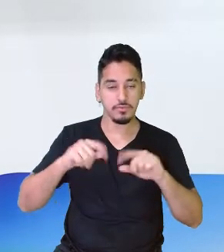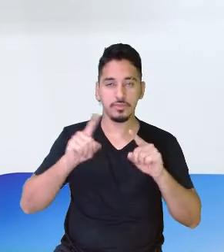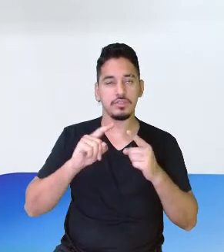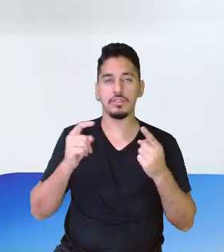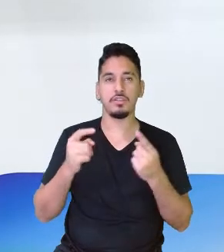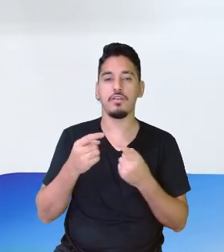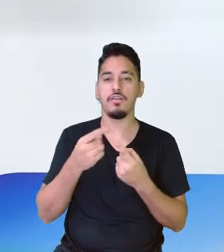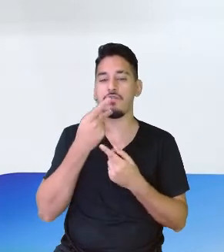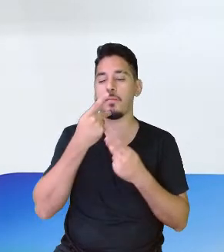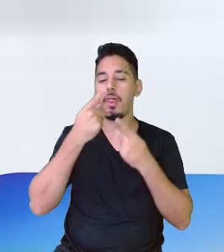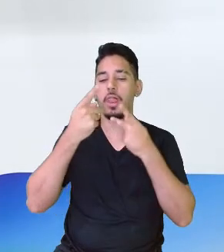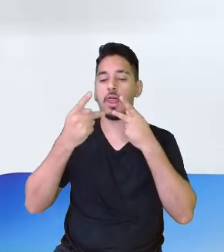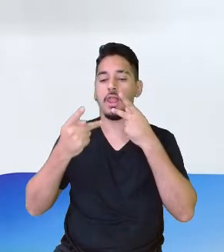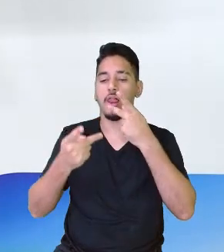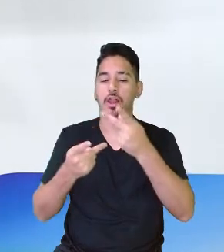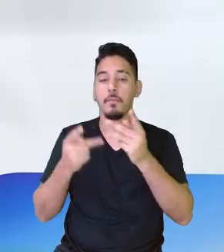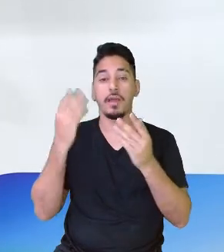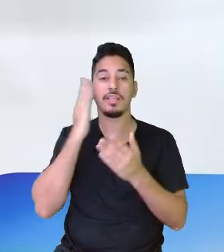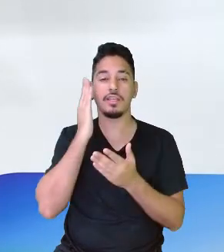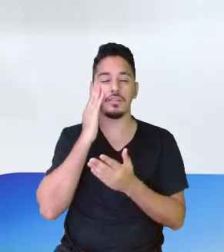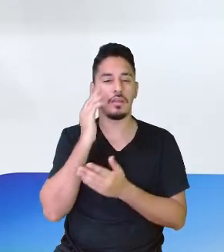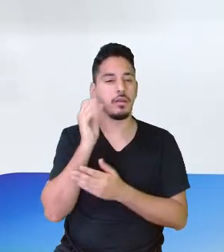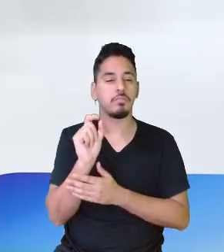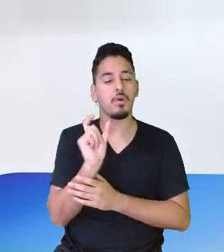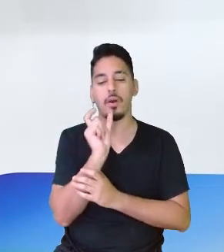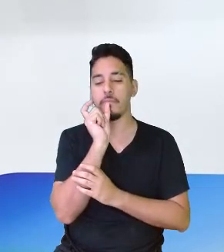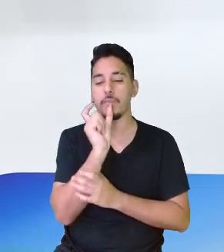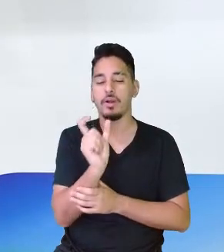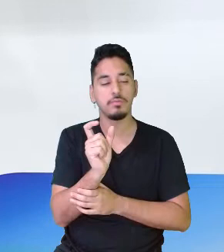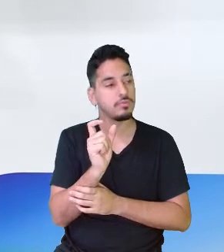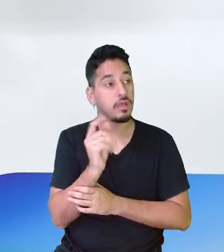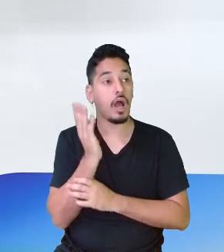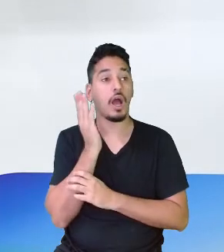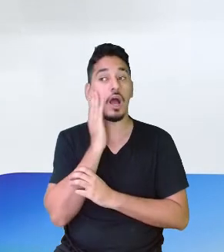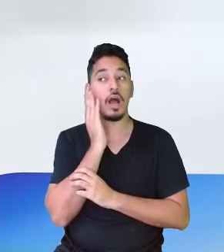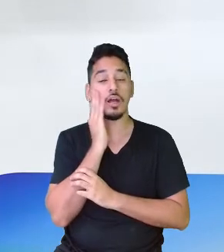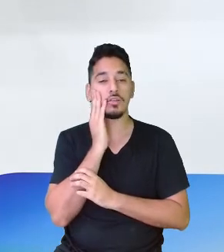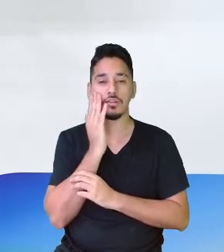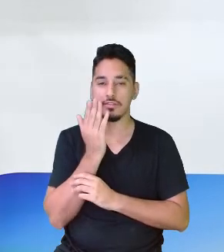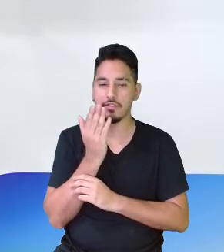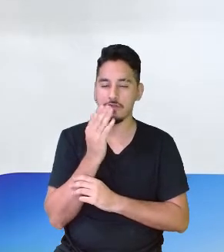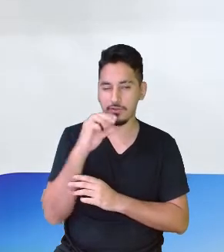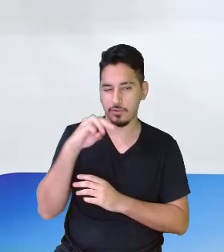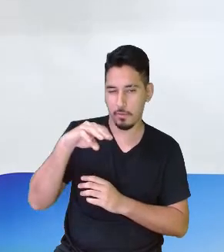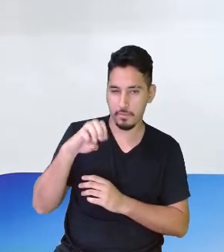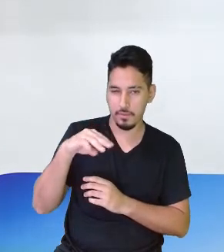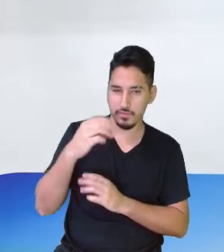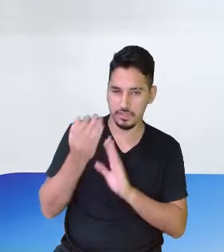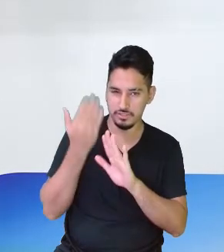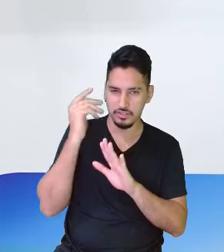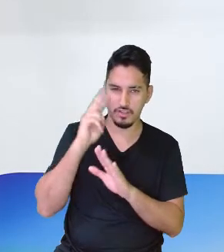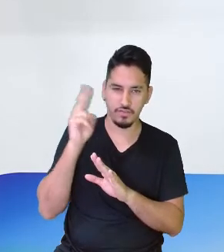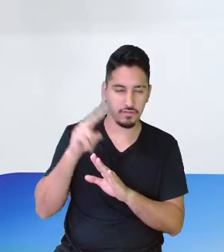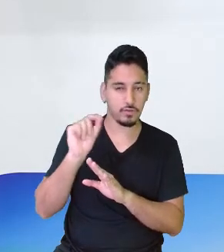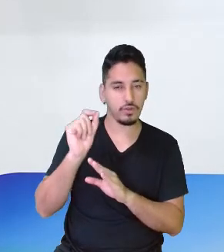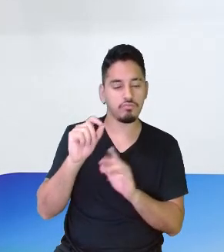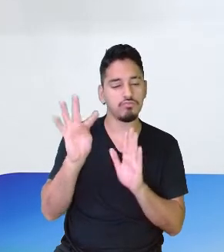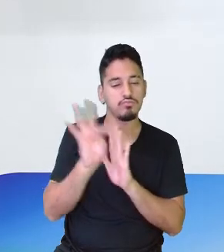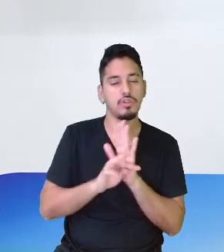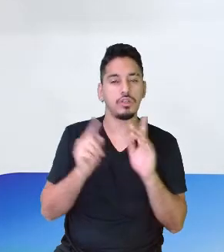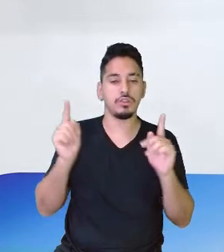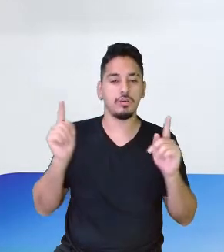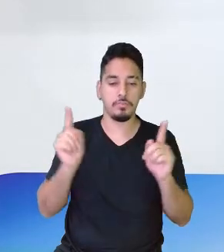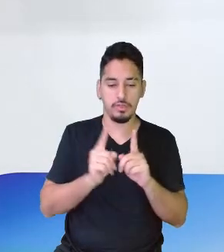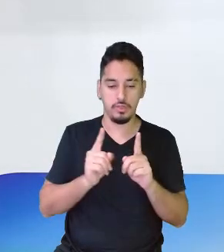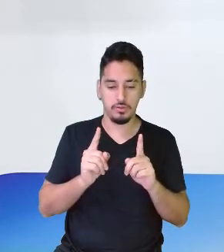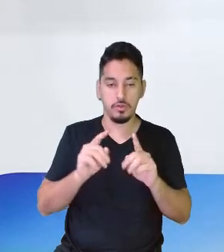as palavras para ser dito, né? Então, assim, por exemplo, nesse meme que a gente viu, a gente tem um texto muito curto,